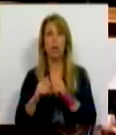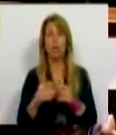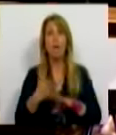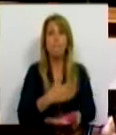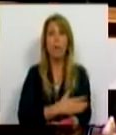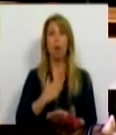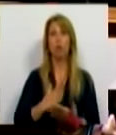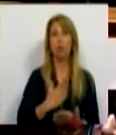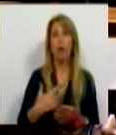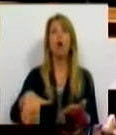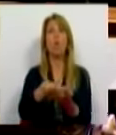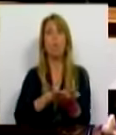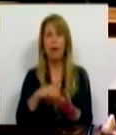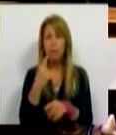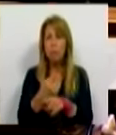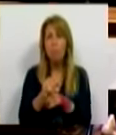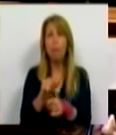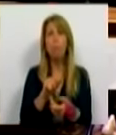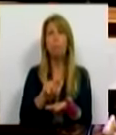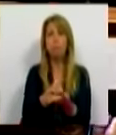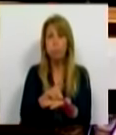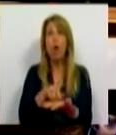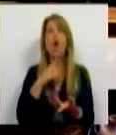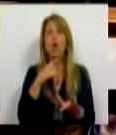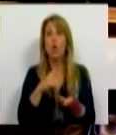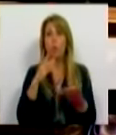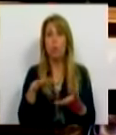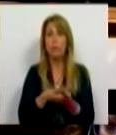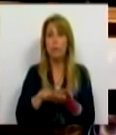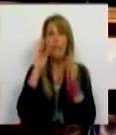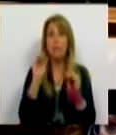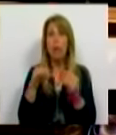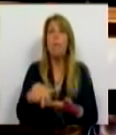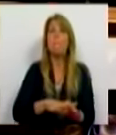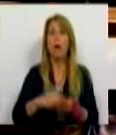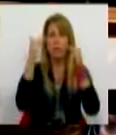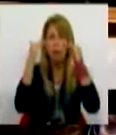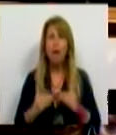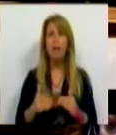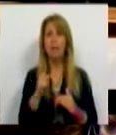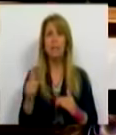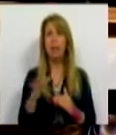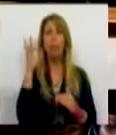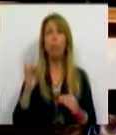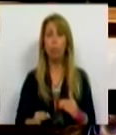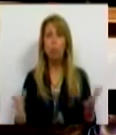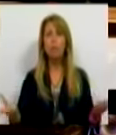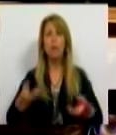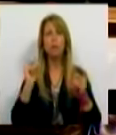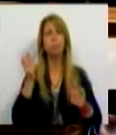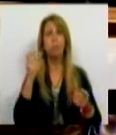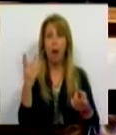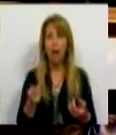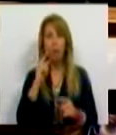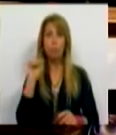que até regrediu no primeiro ciclo do ensino básico, descendo abaixo de 100% pela primeira vez em muitos anos, com